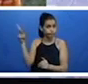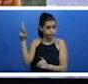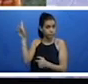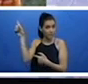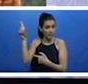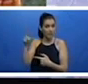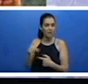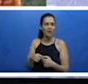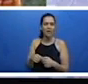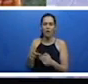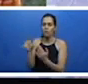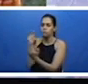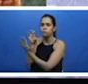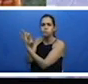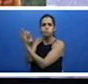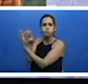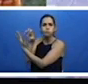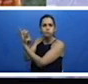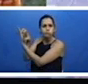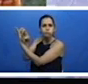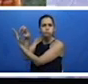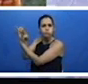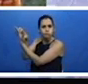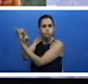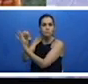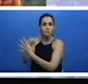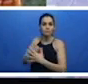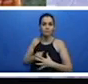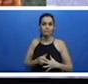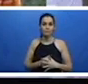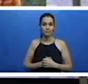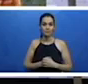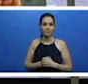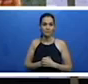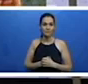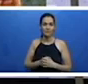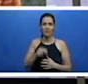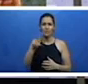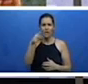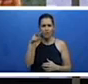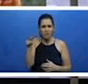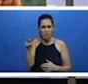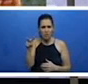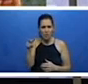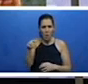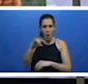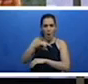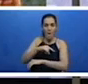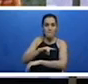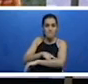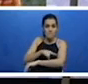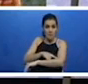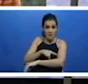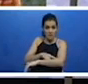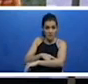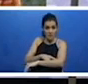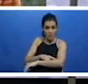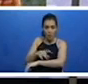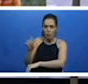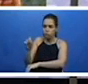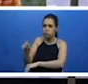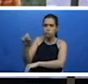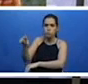fixe em alguns ambientes. Já perceberam, por exemplo, em algumas situações, perereca no banheiro, grudada no azulejo? É por essas